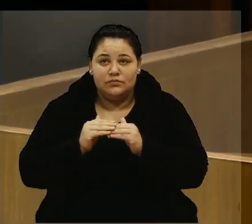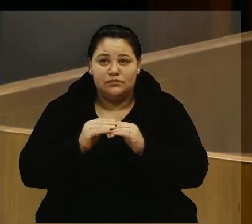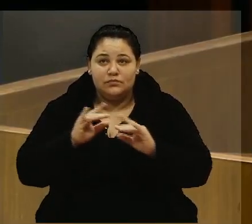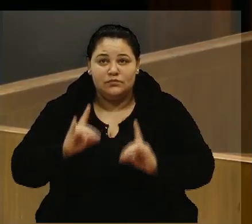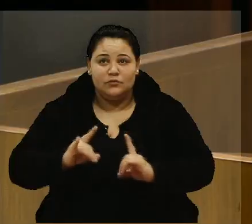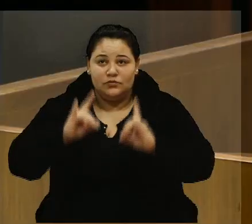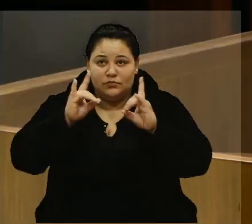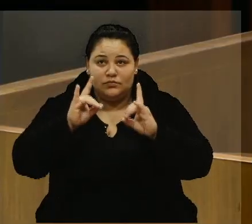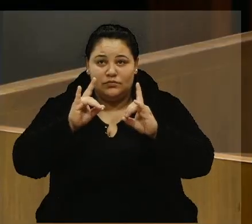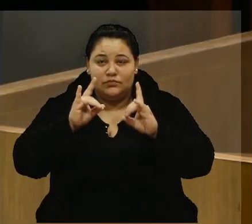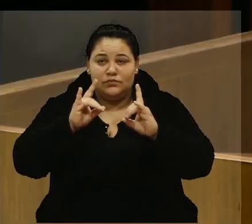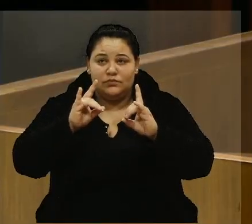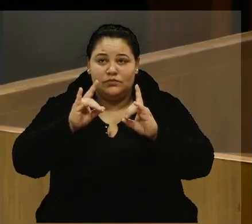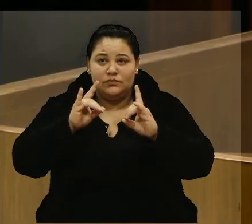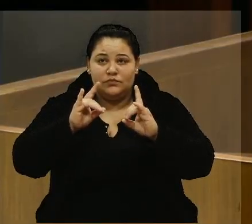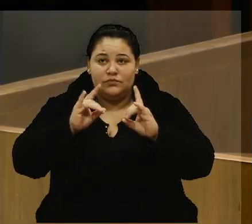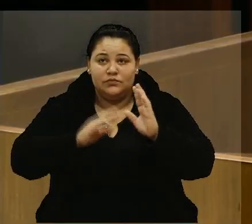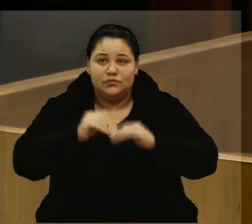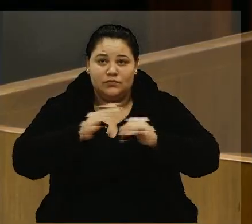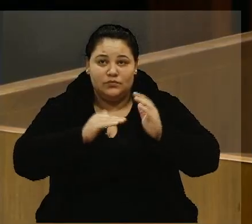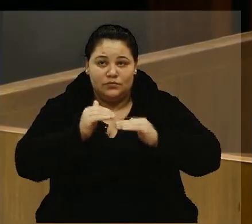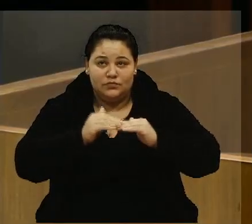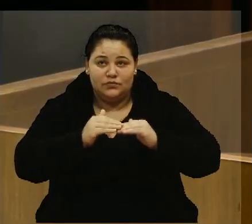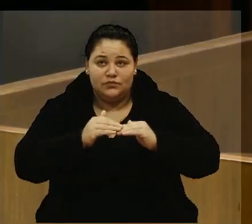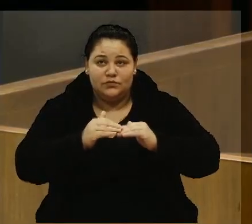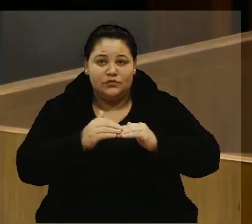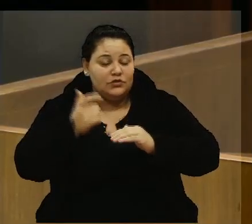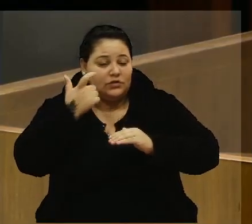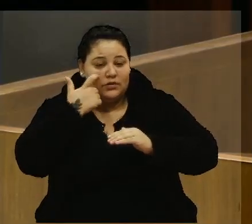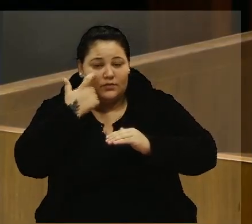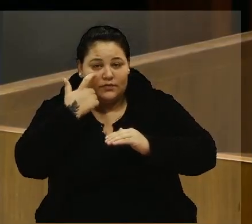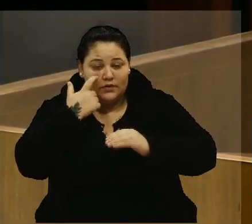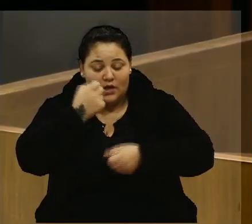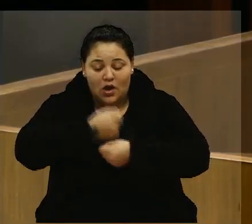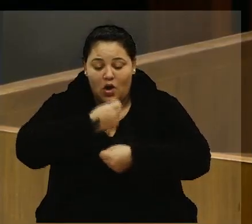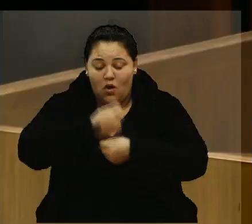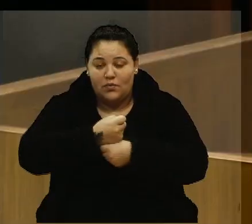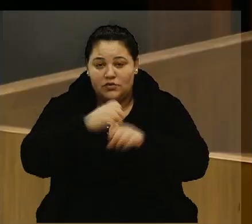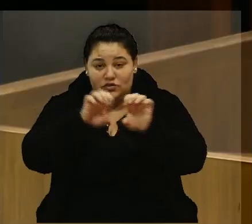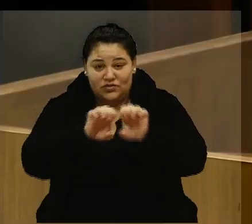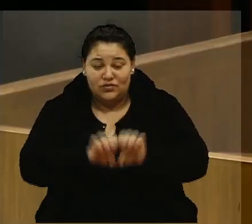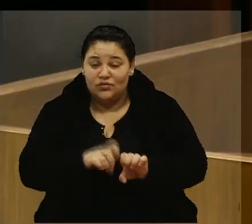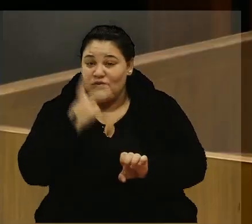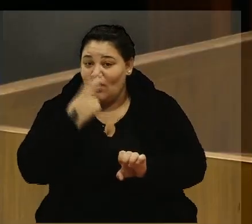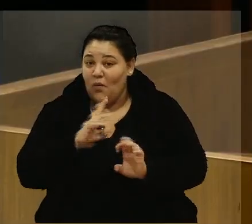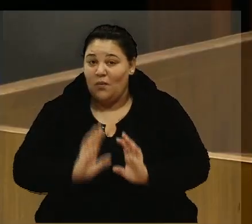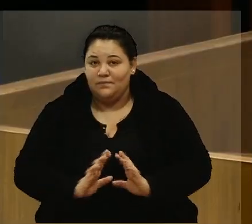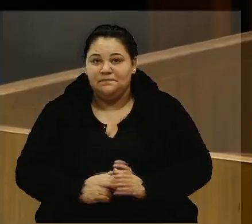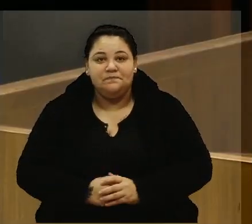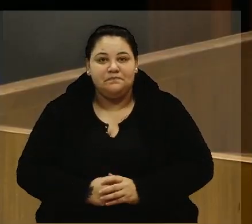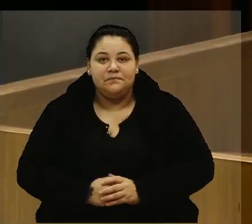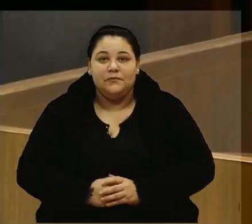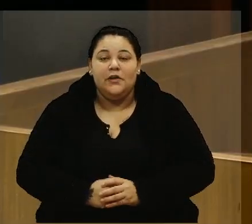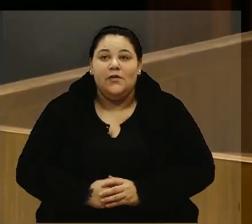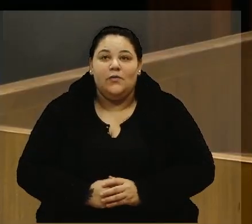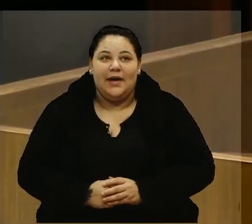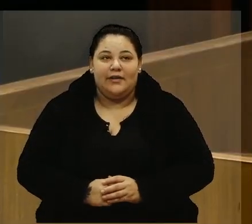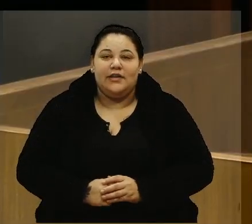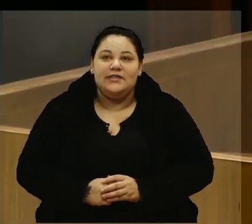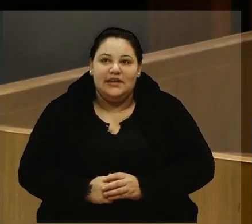pavilhões e a gente não vê obras de infraestrutura na mesma proporcionalidade. São pessoas